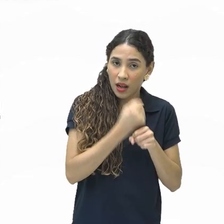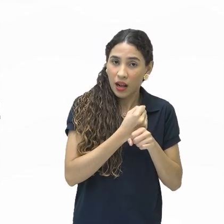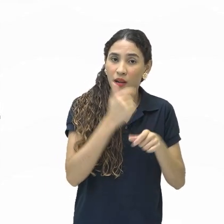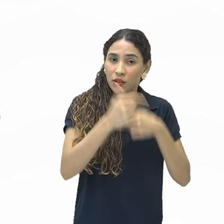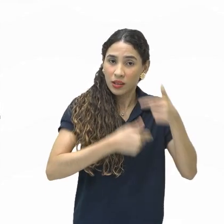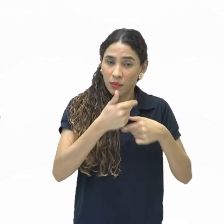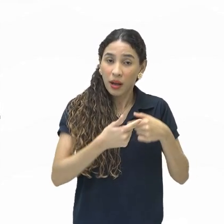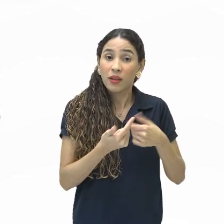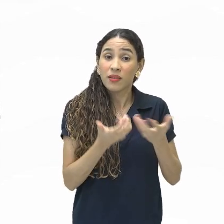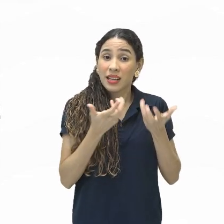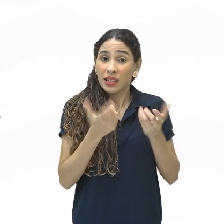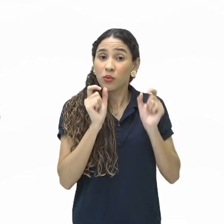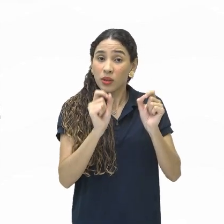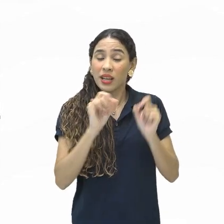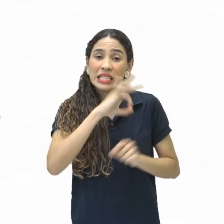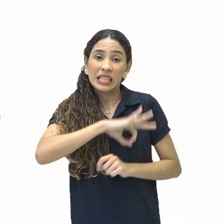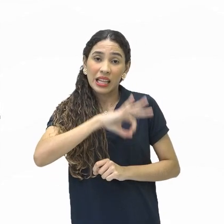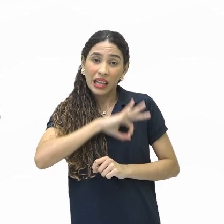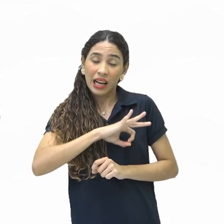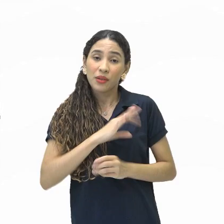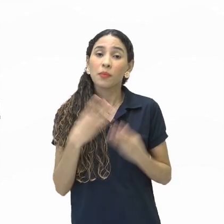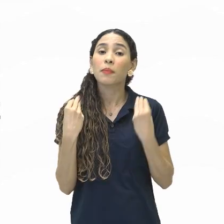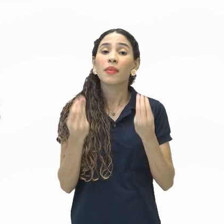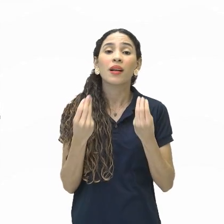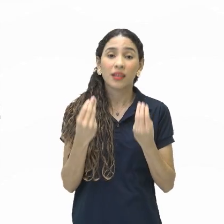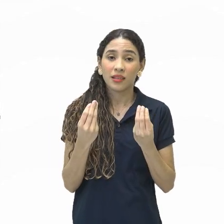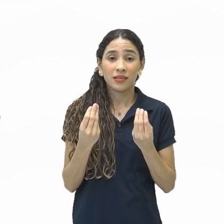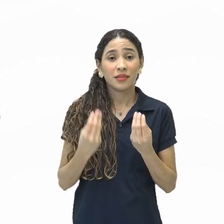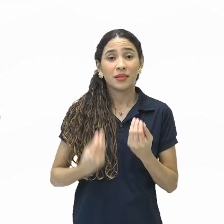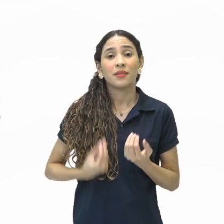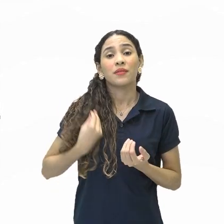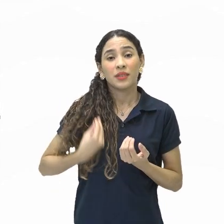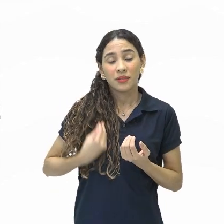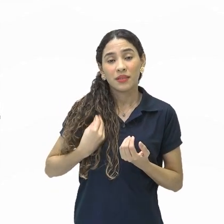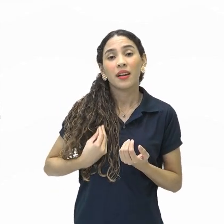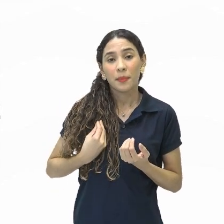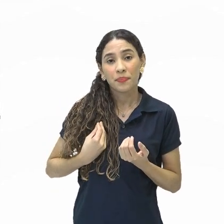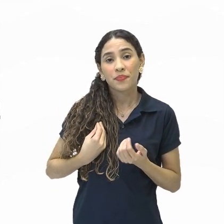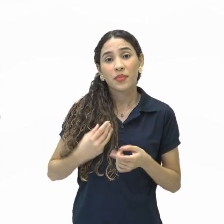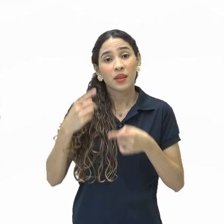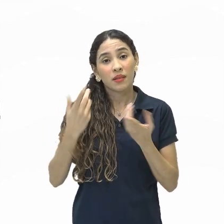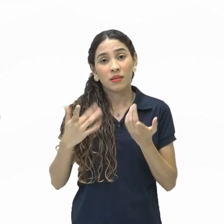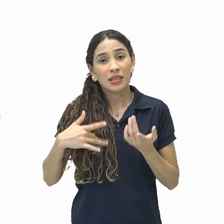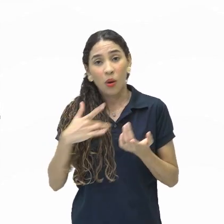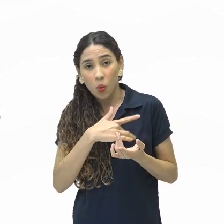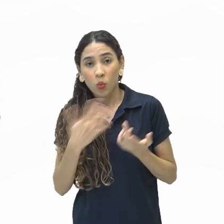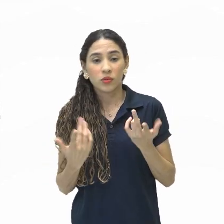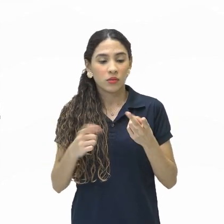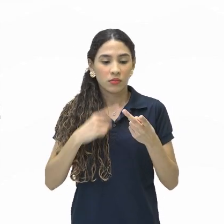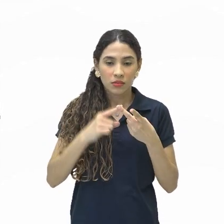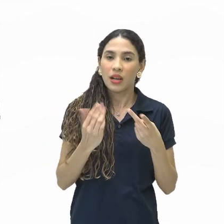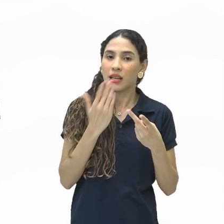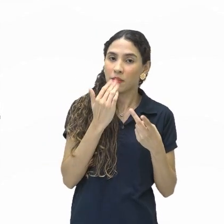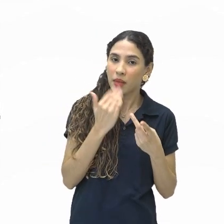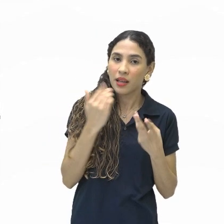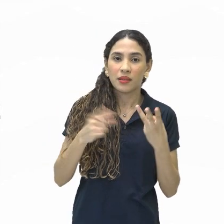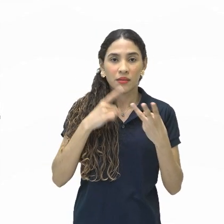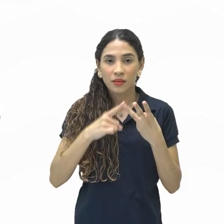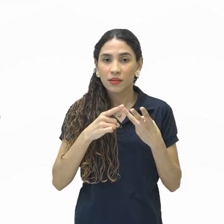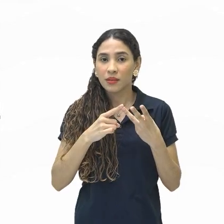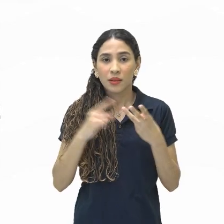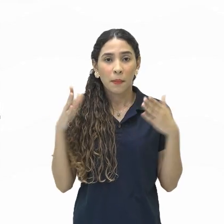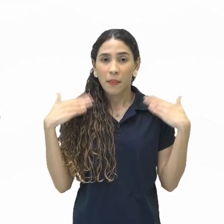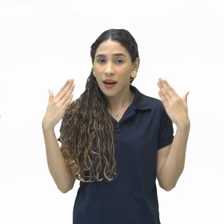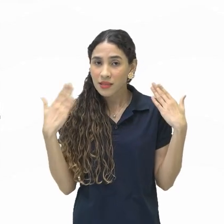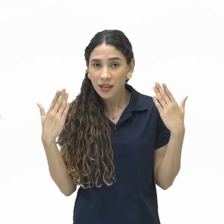ganha, né? Para quê? Para viver, para ter saúde, para se alimentar, para passear com